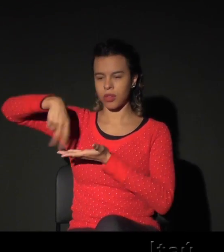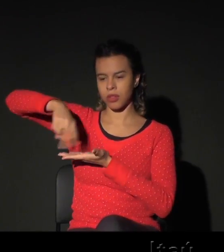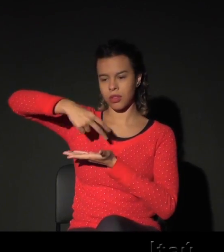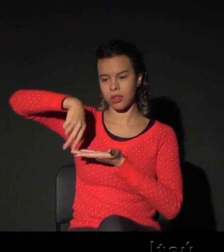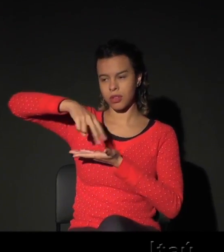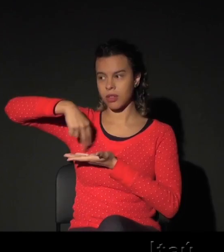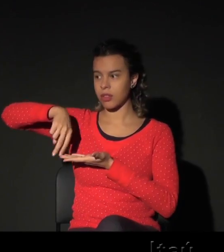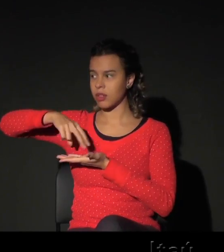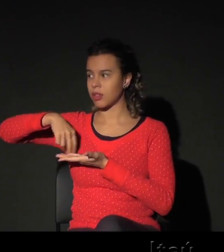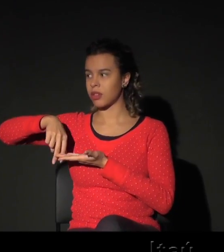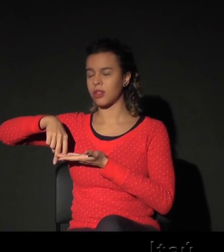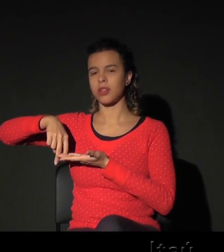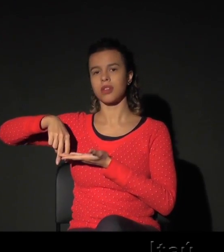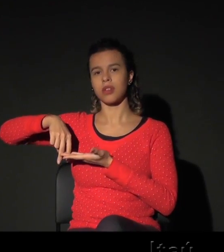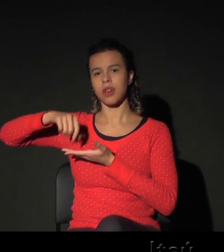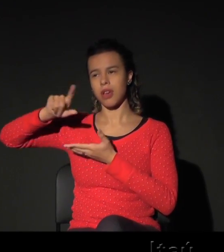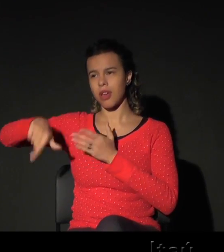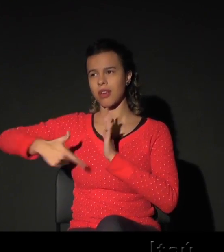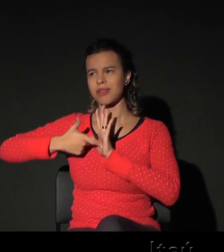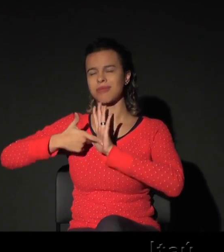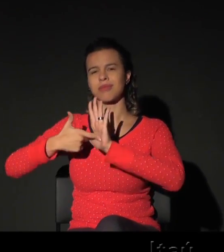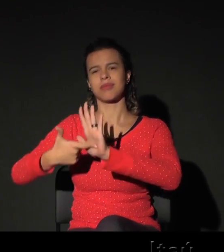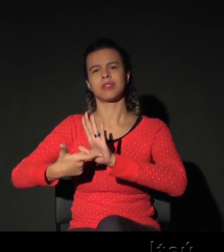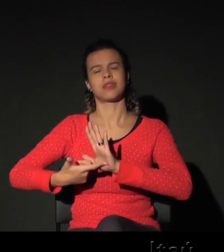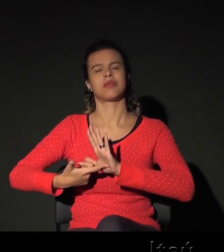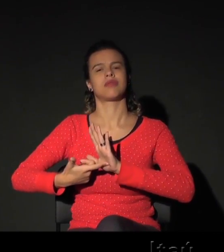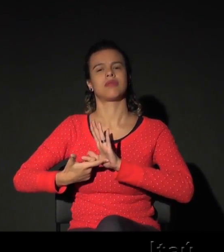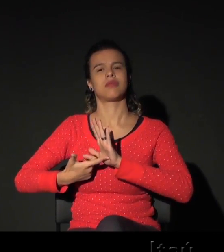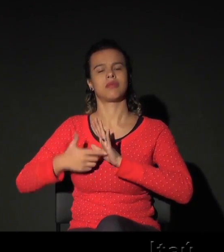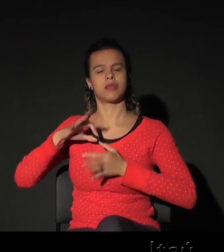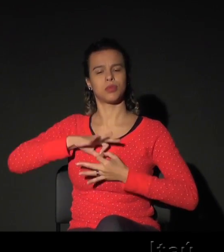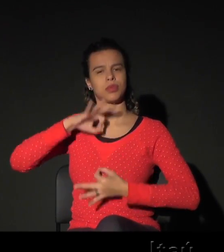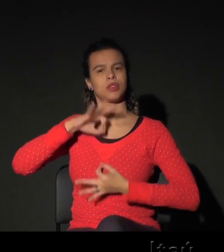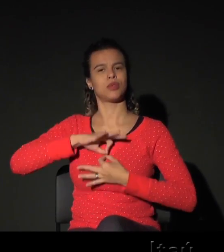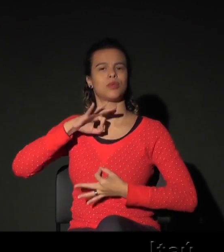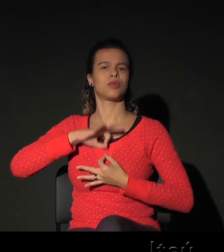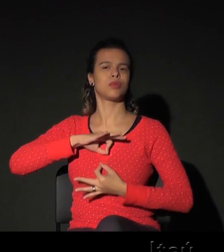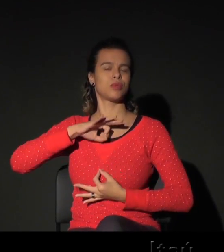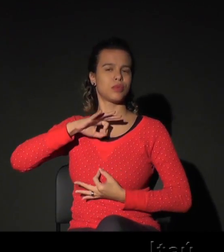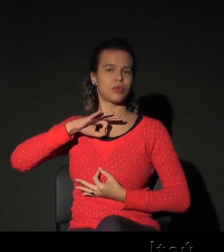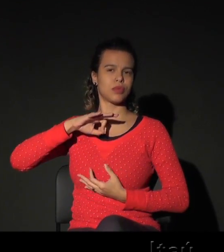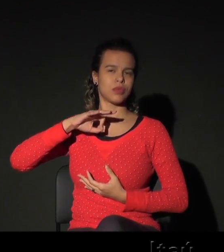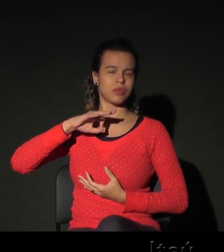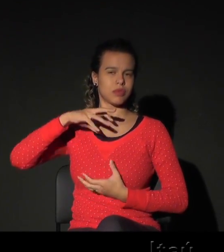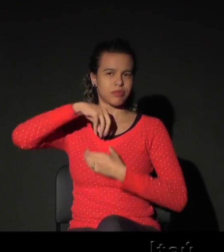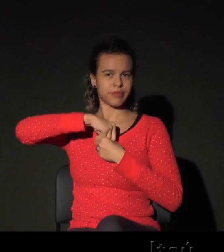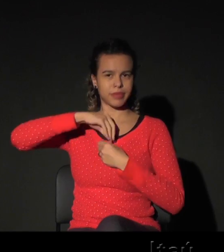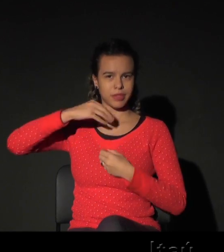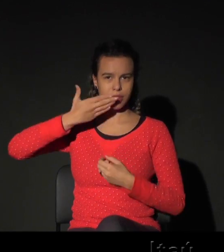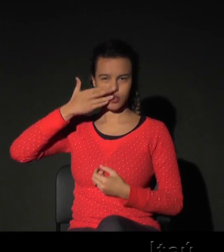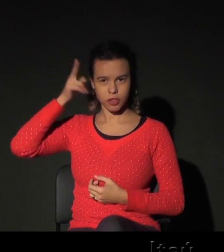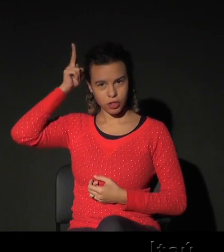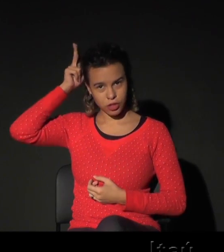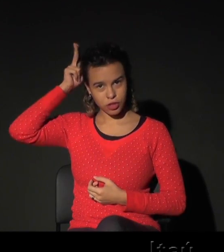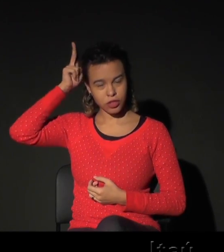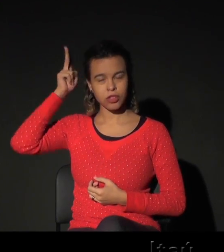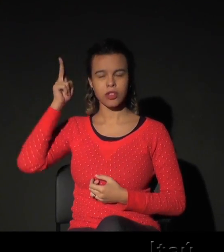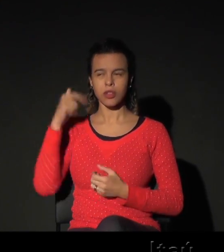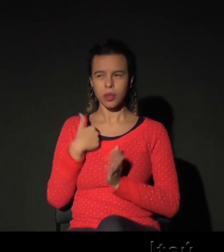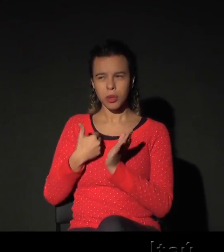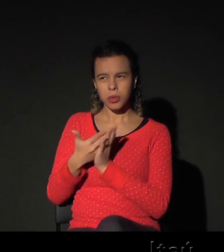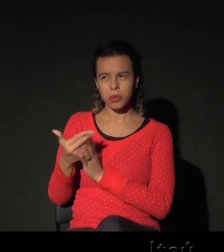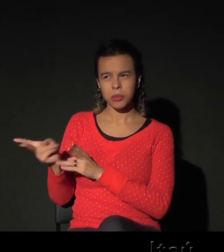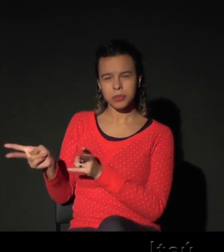dança é a maior expressão da espiritualidade indígena então eu comecei a